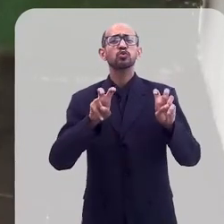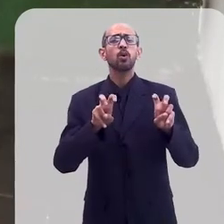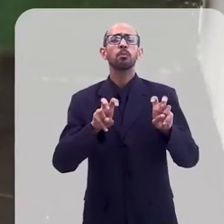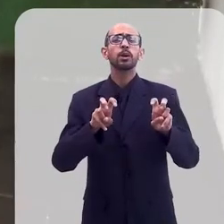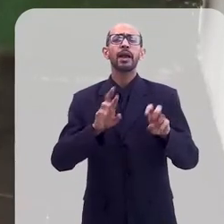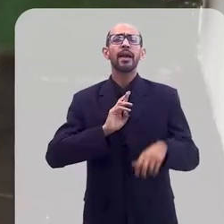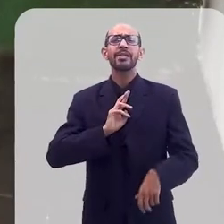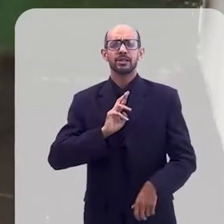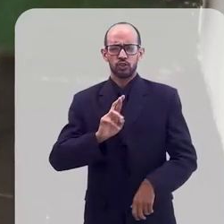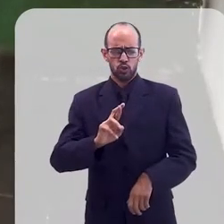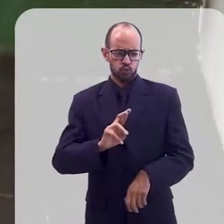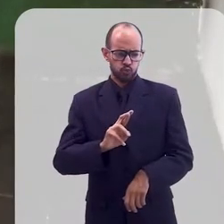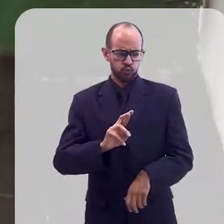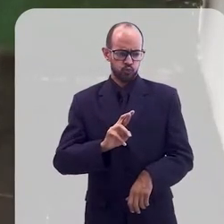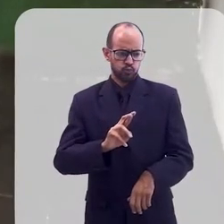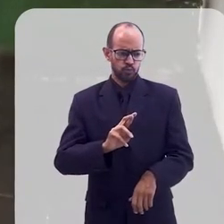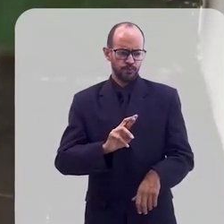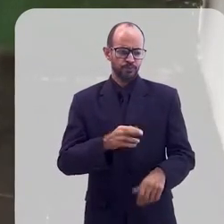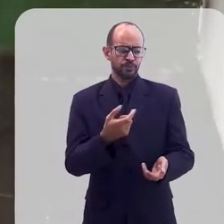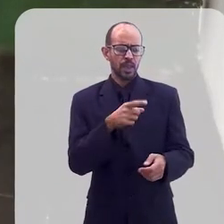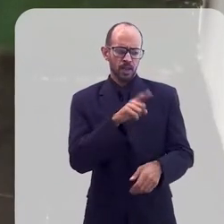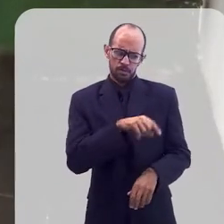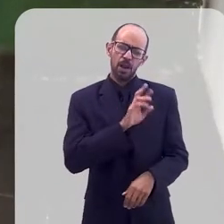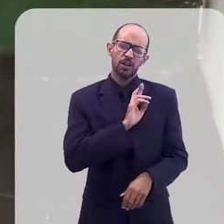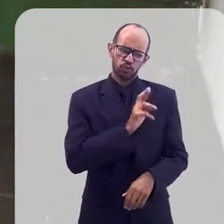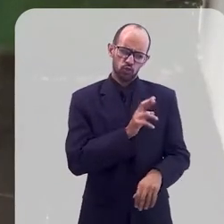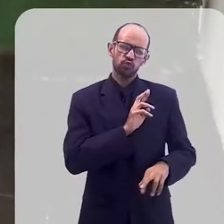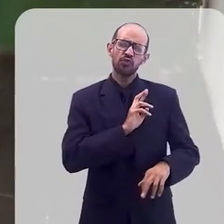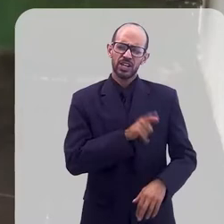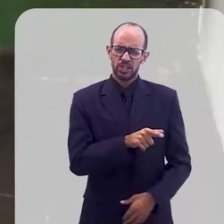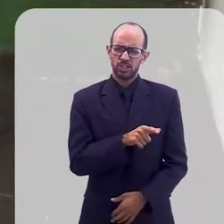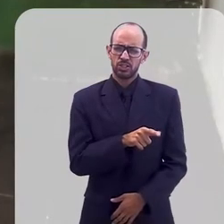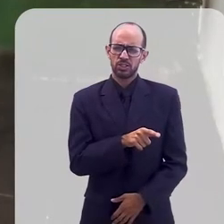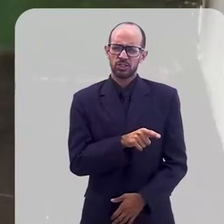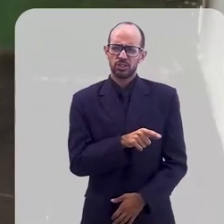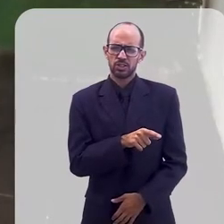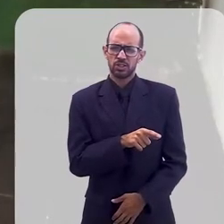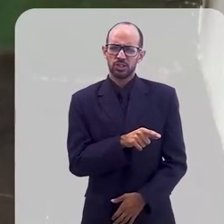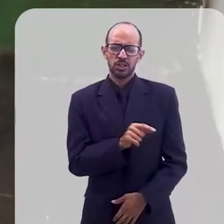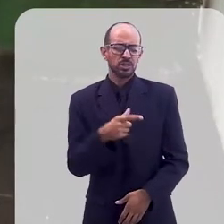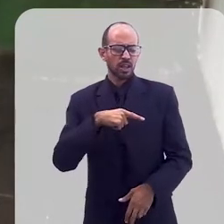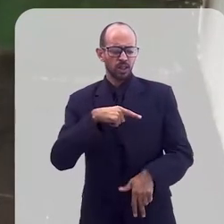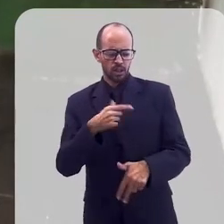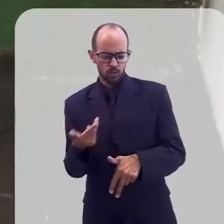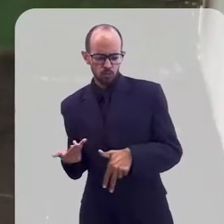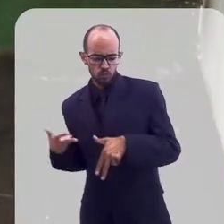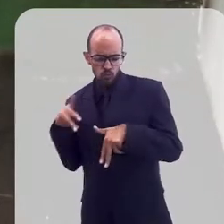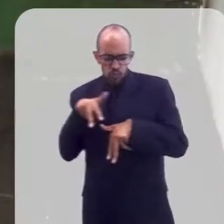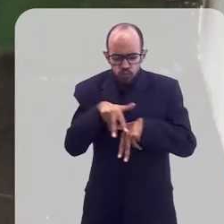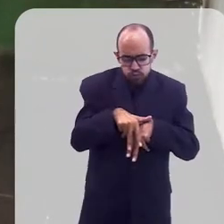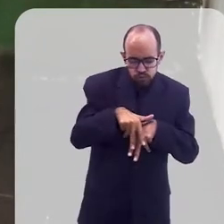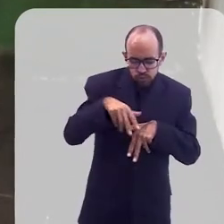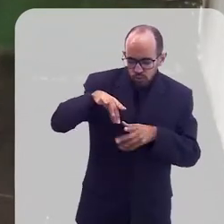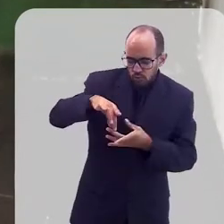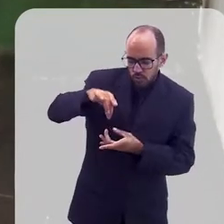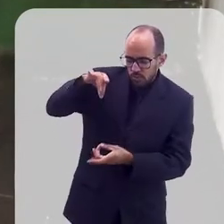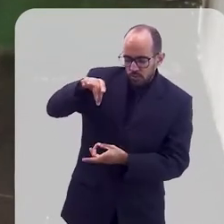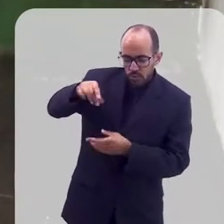religião agora, né? É uma religião diferente, a incorporação é